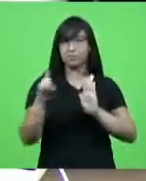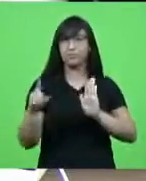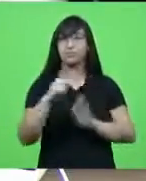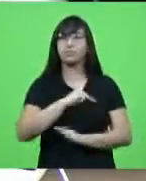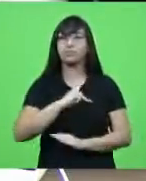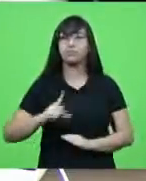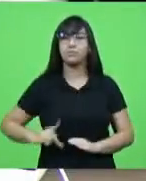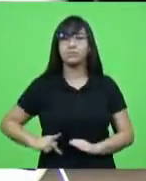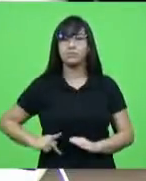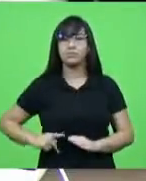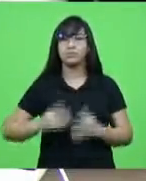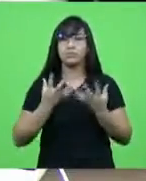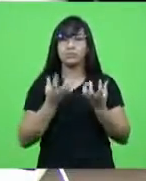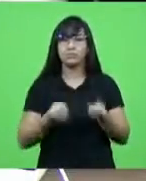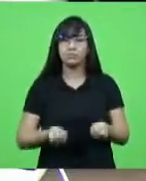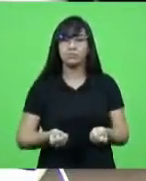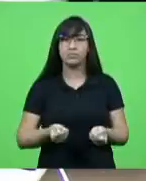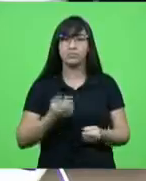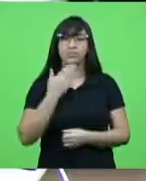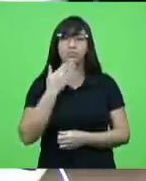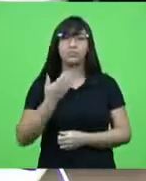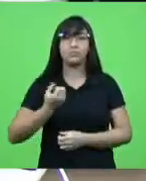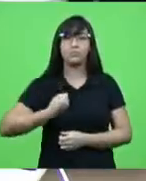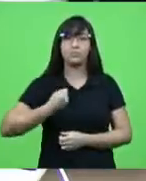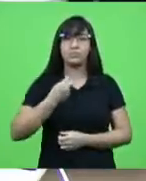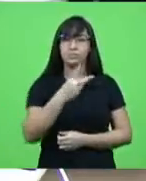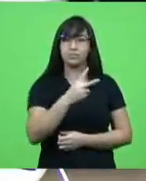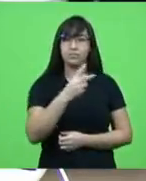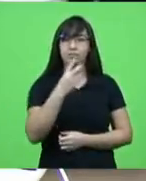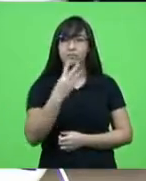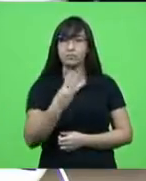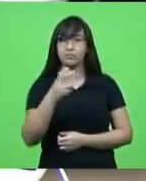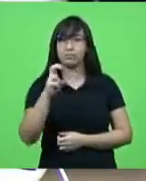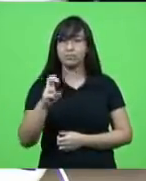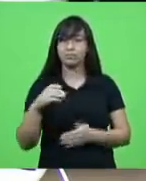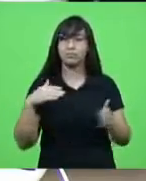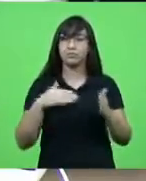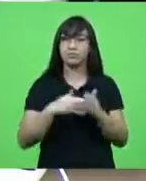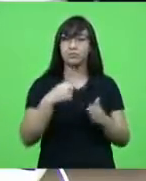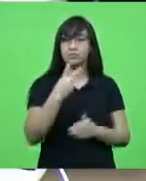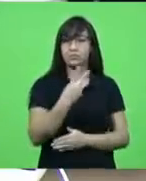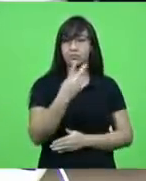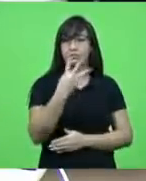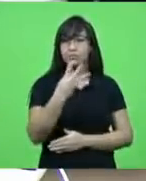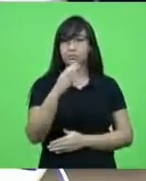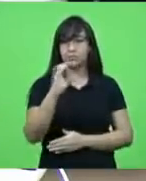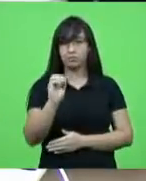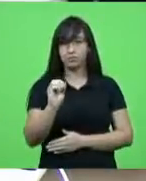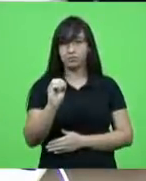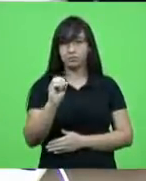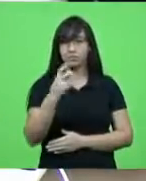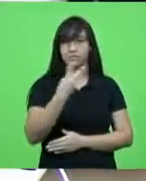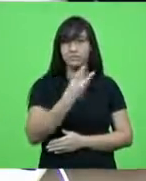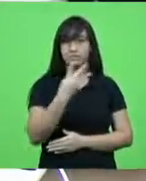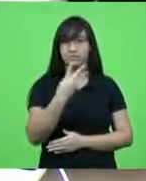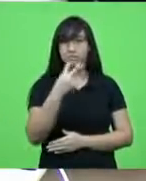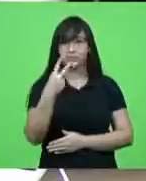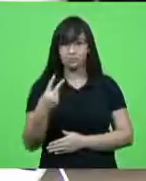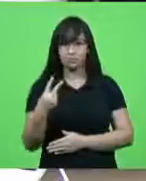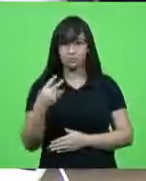deferiu os requerimentos números 235 a 240 e 242 a